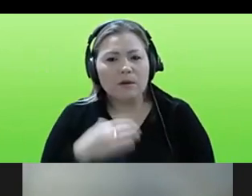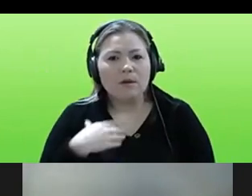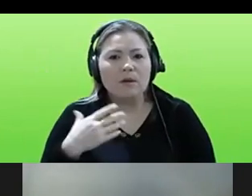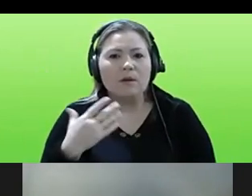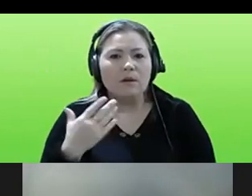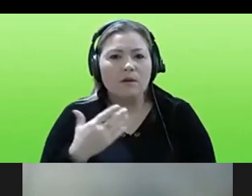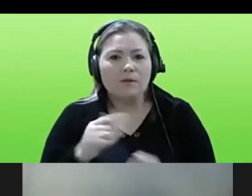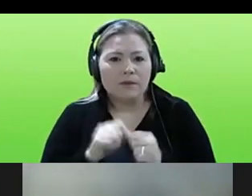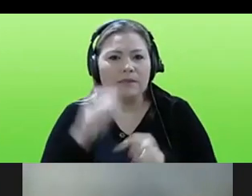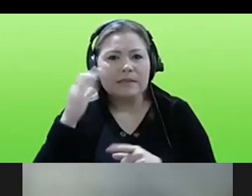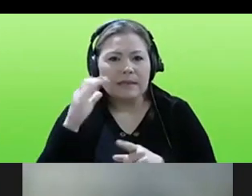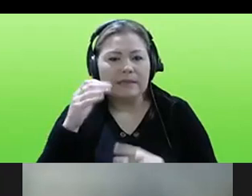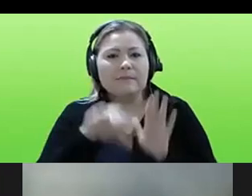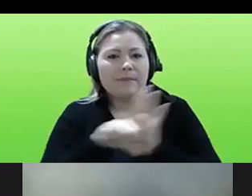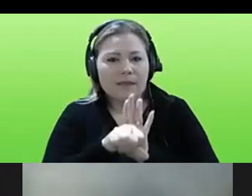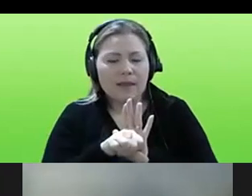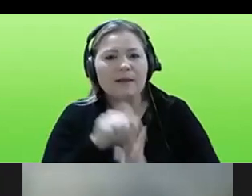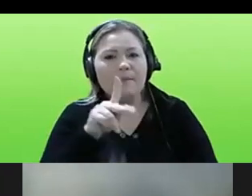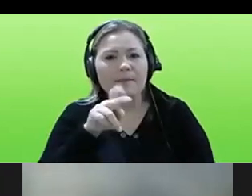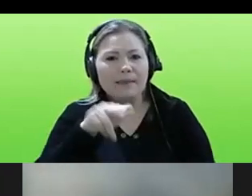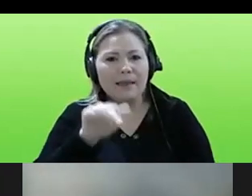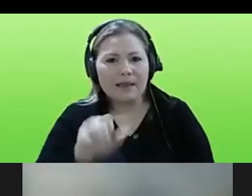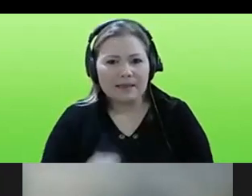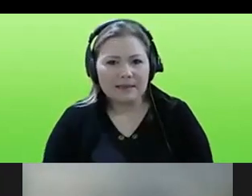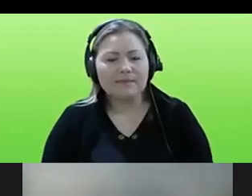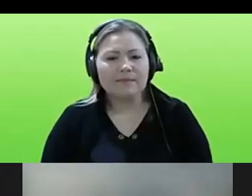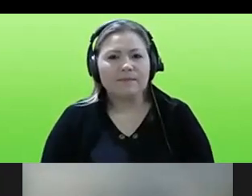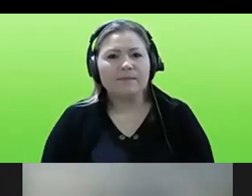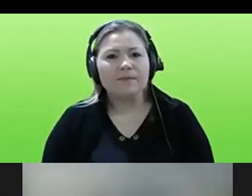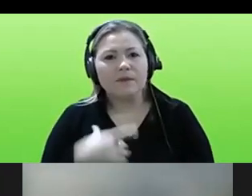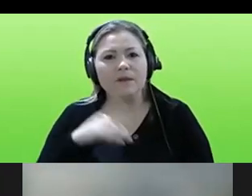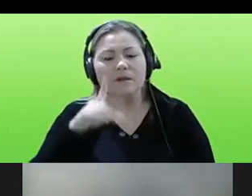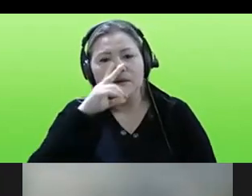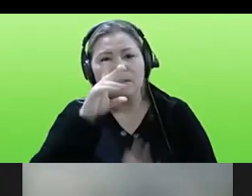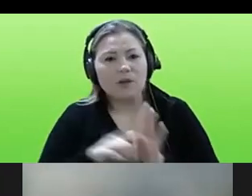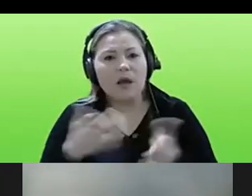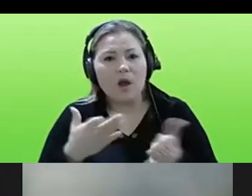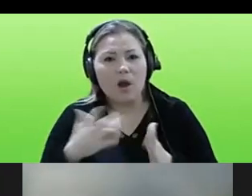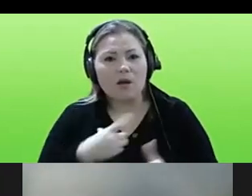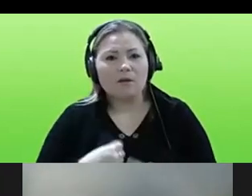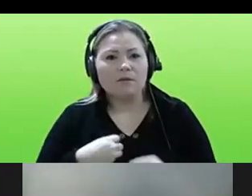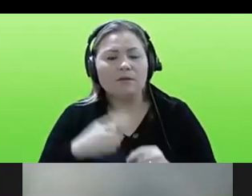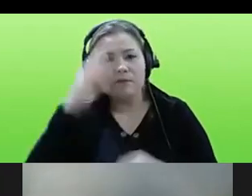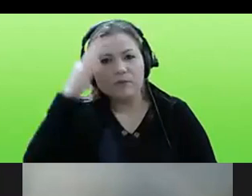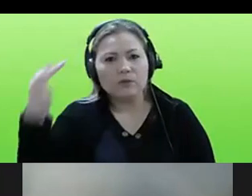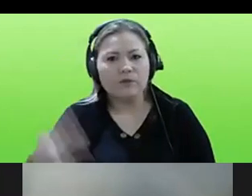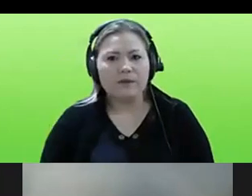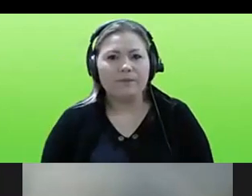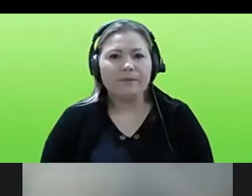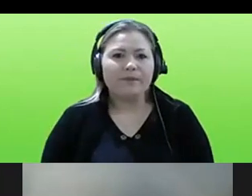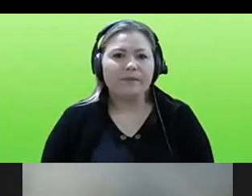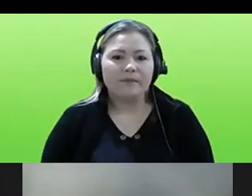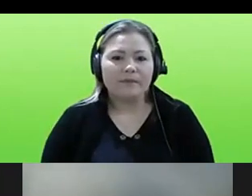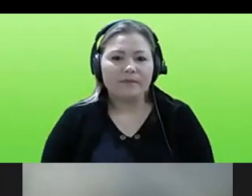Eu fiz as ciências penais, a especialização, sou então oriundo do direito e agora estou na filosofia.